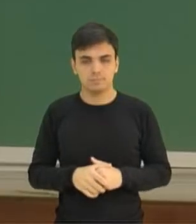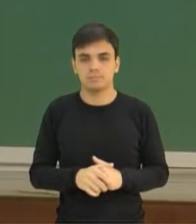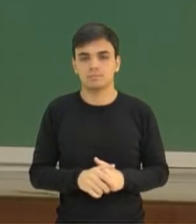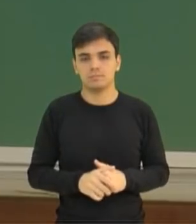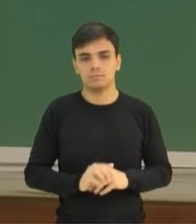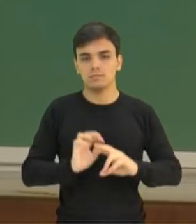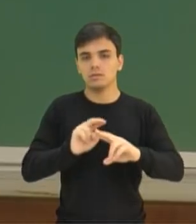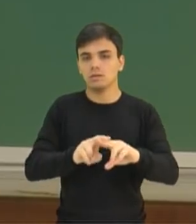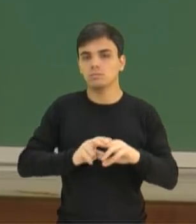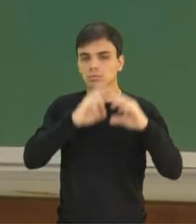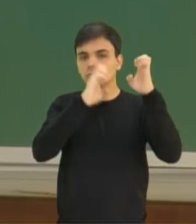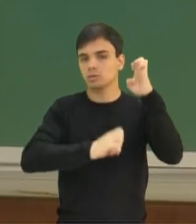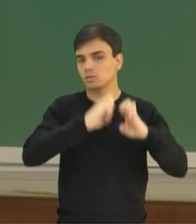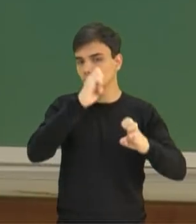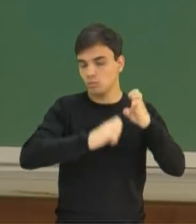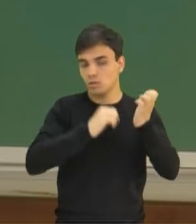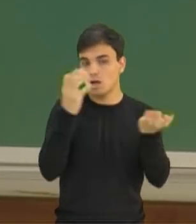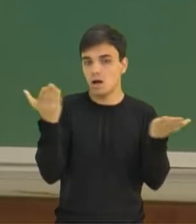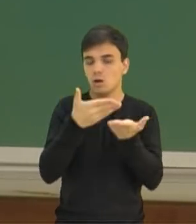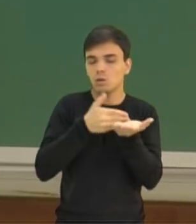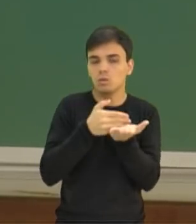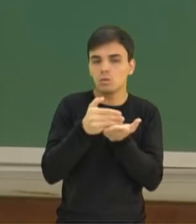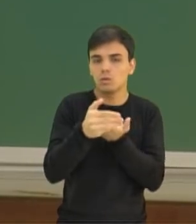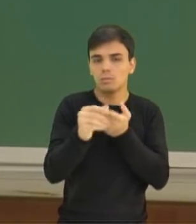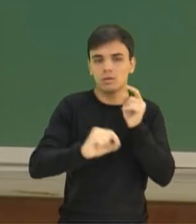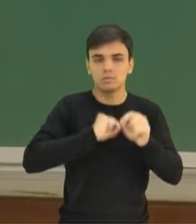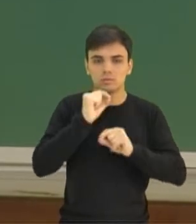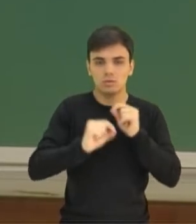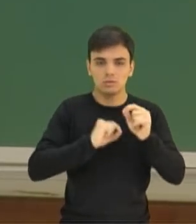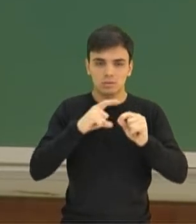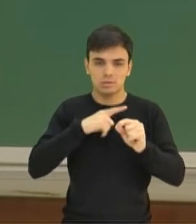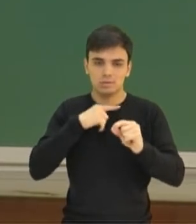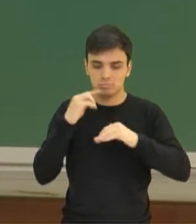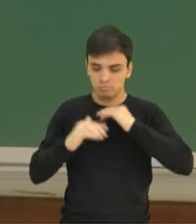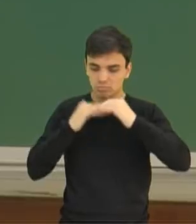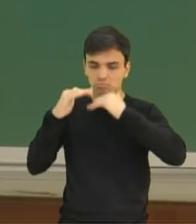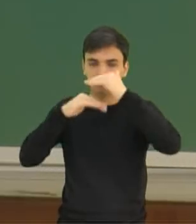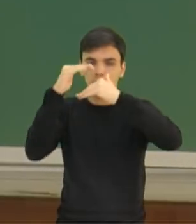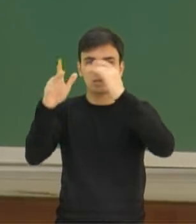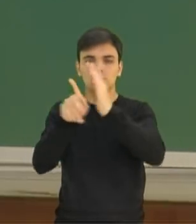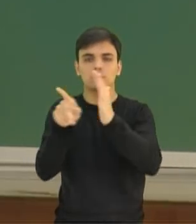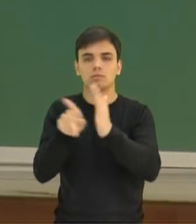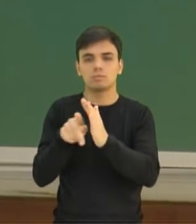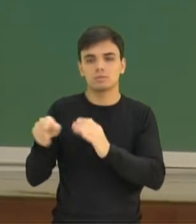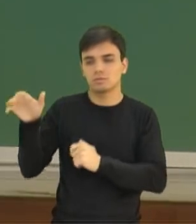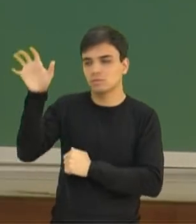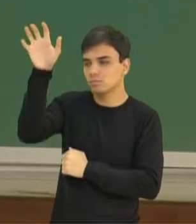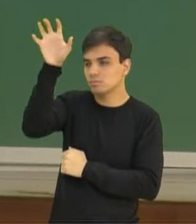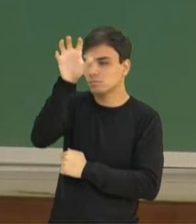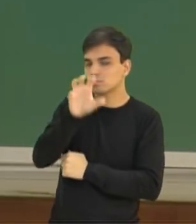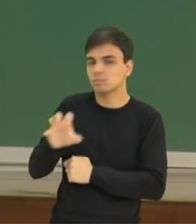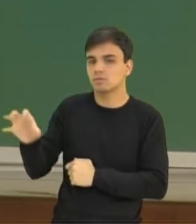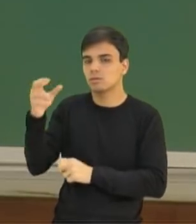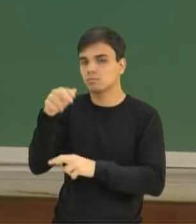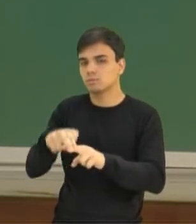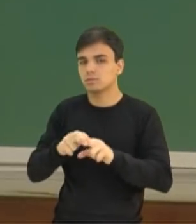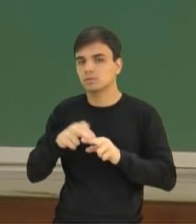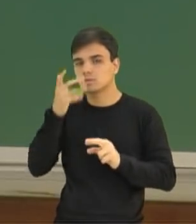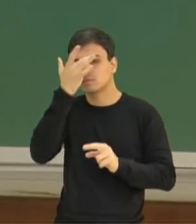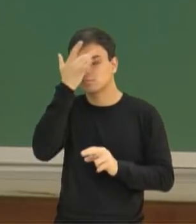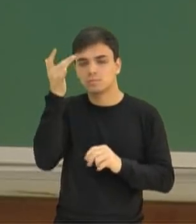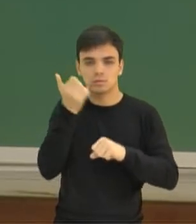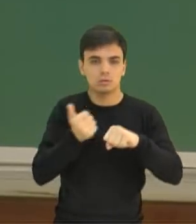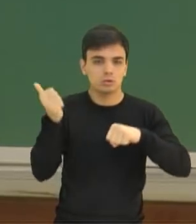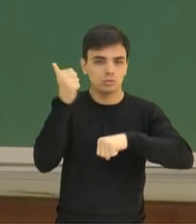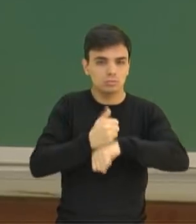a indústria agora que ela começa a dar áreas ali de desenvolvimento na região, por isso as pessoas estão ocupadas ali